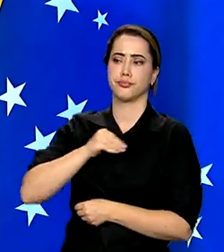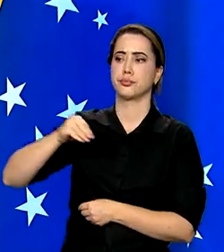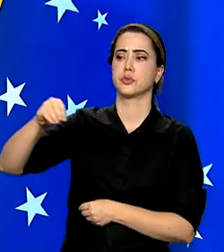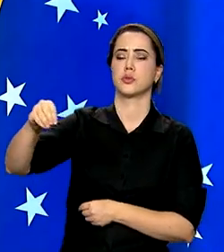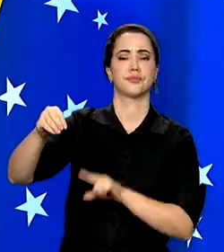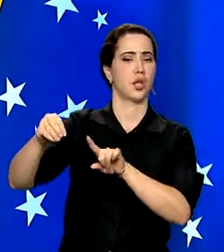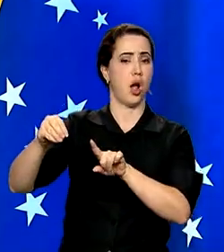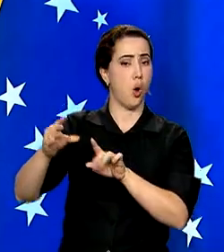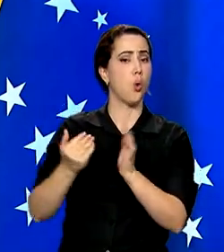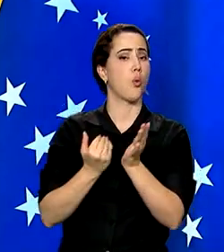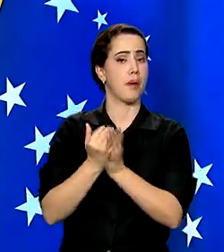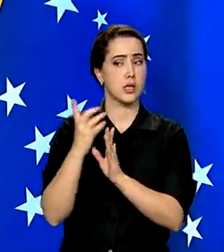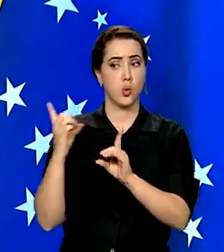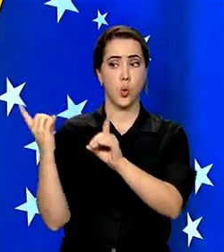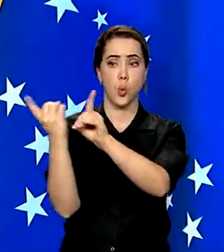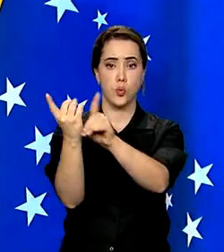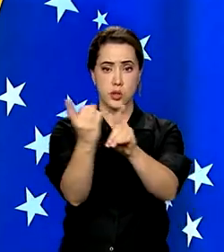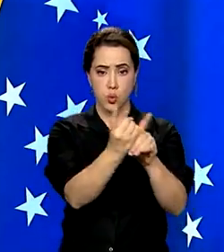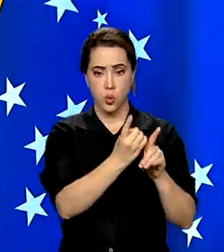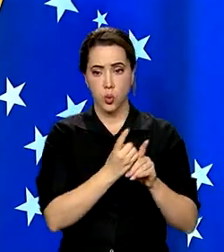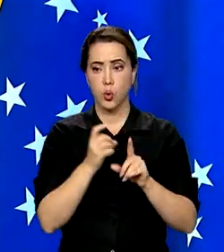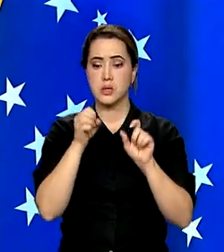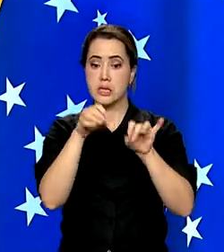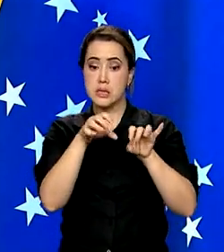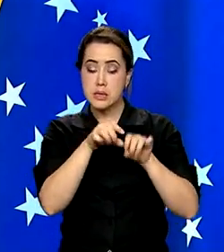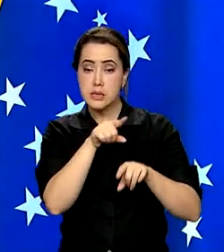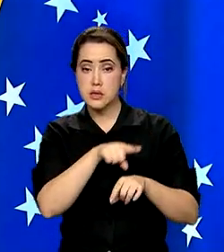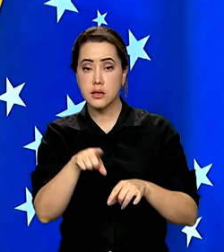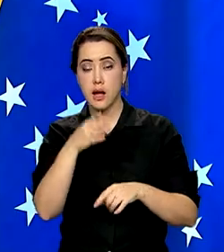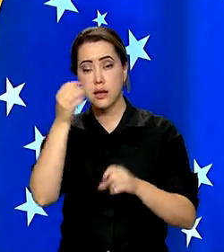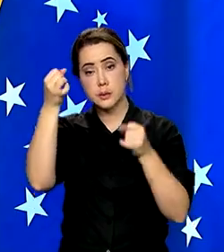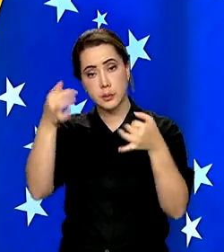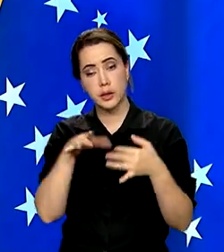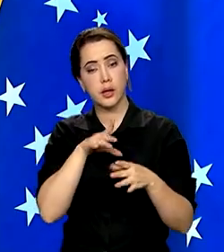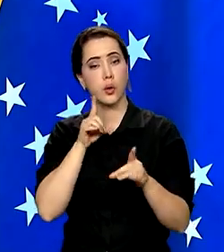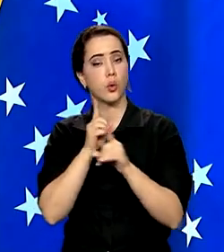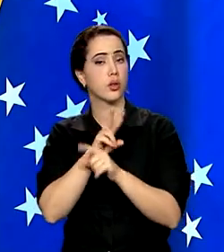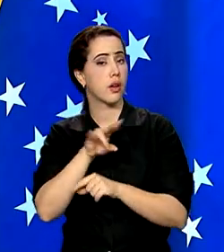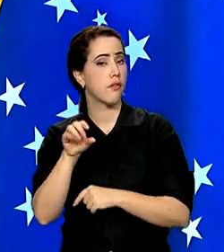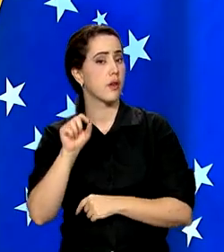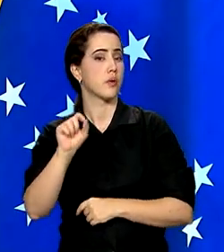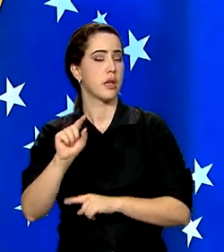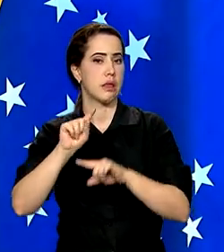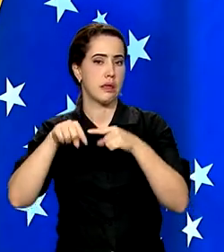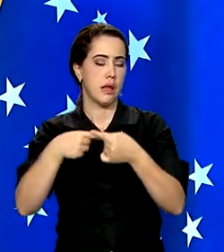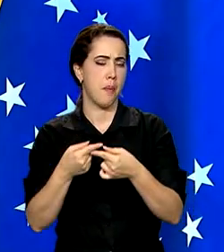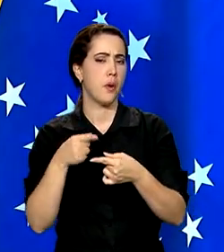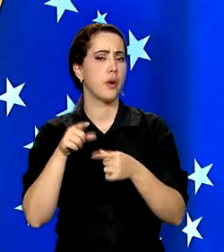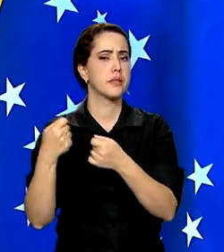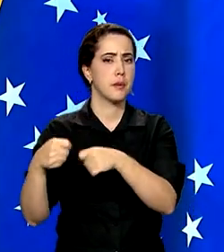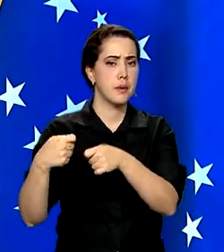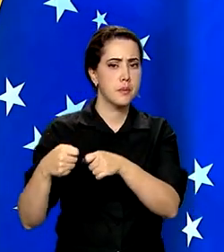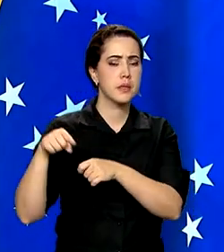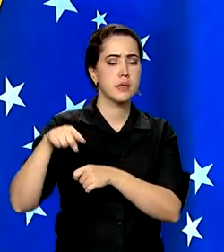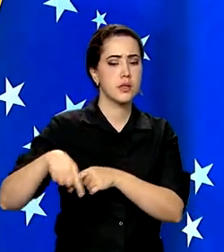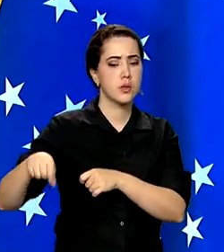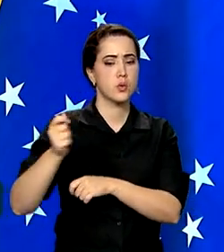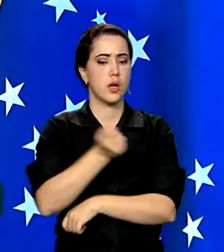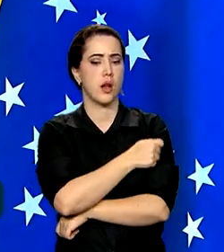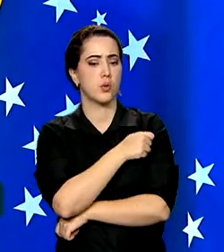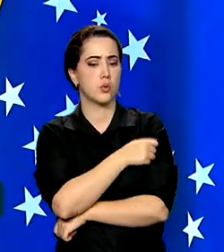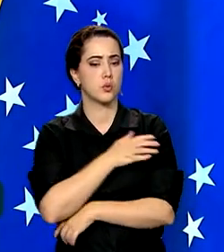com reforço, de falar para eles o que eles vão encontrar, começa com o pós, porque depois vai ter uma produção desses próprios